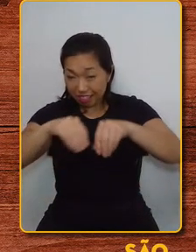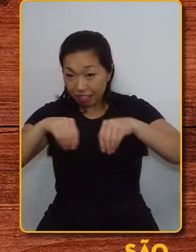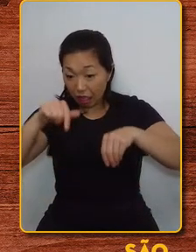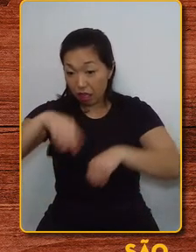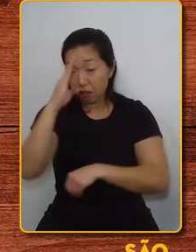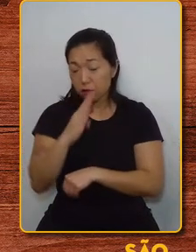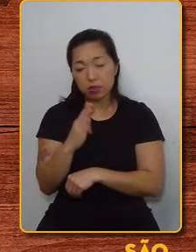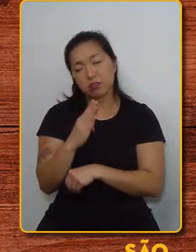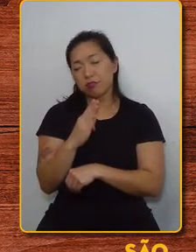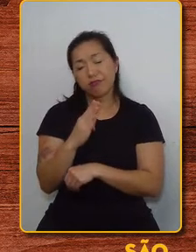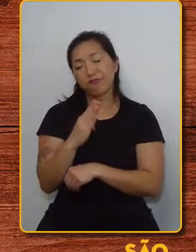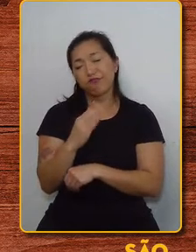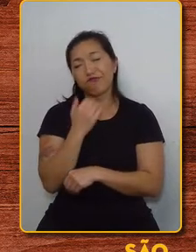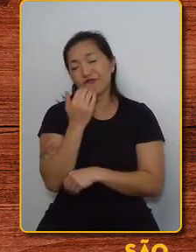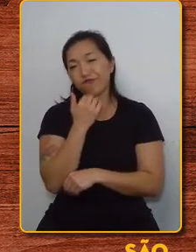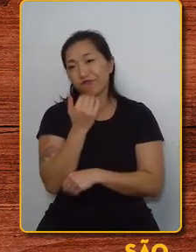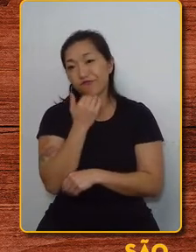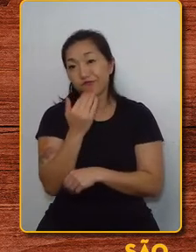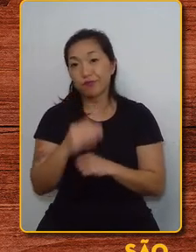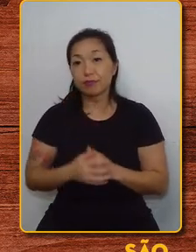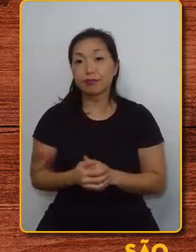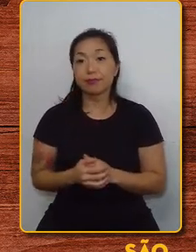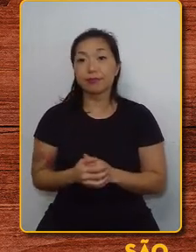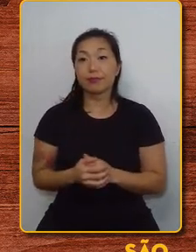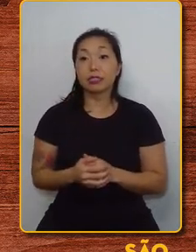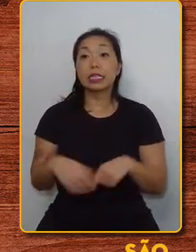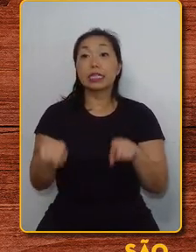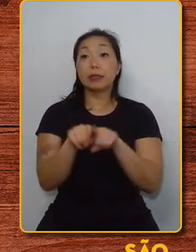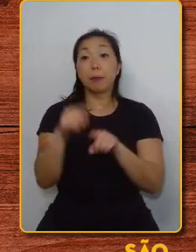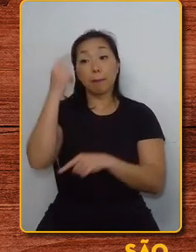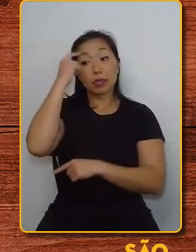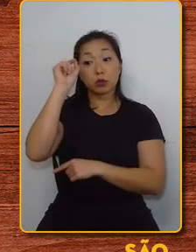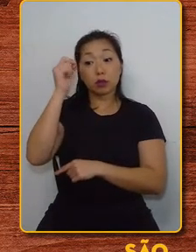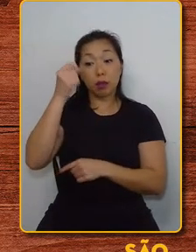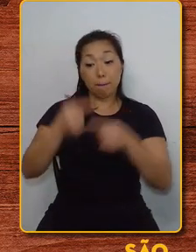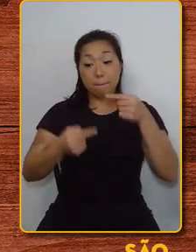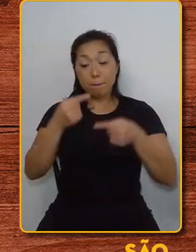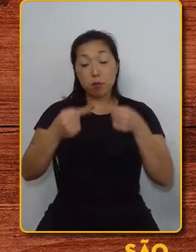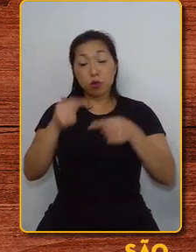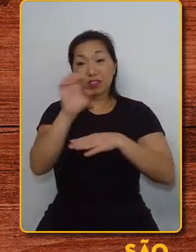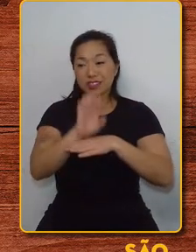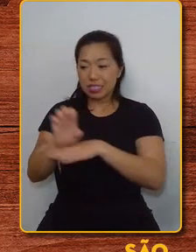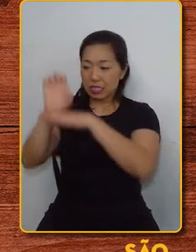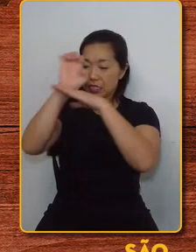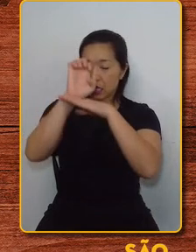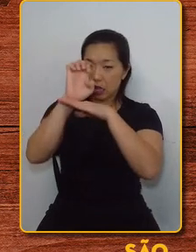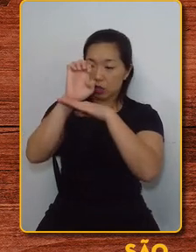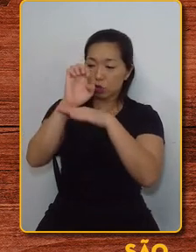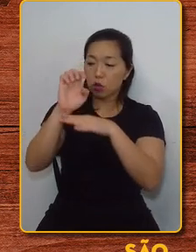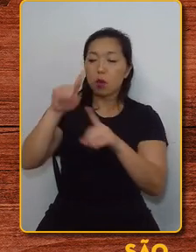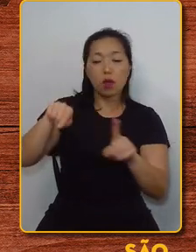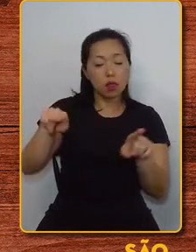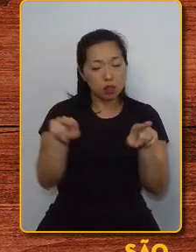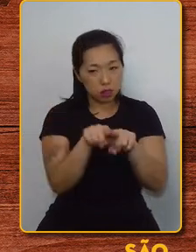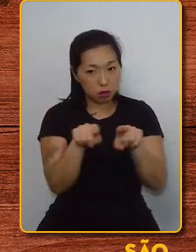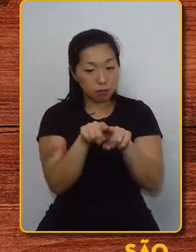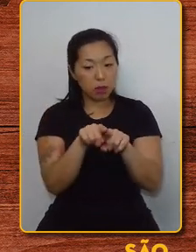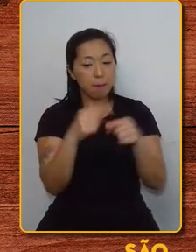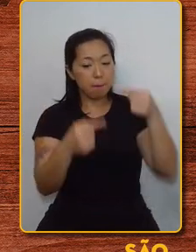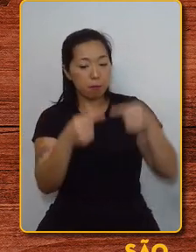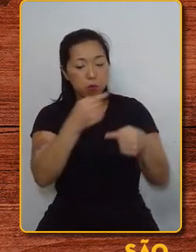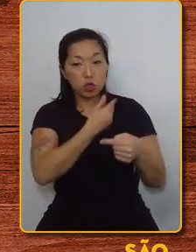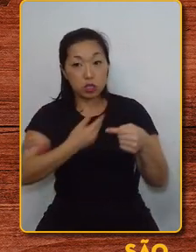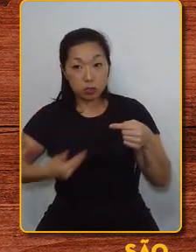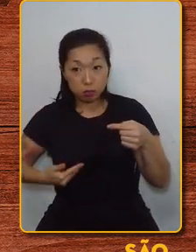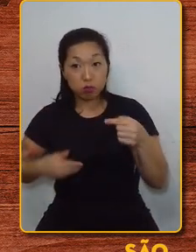de agricultura, é nós pensar a política de Estado com política pública em três níveis. Eu chamaria atenção para a política